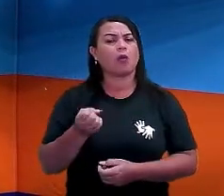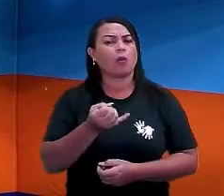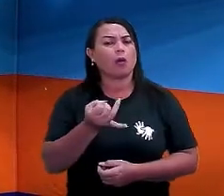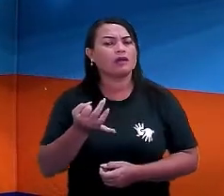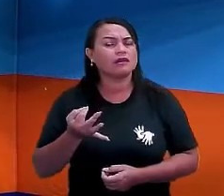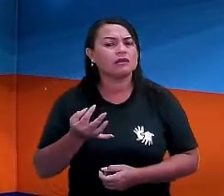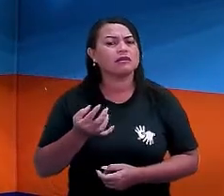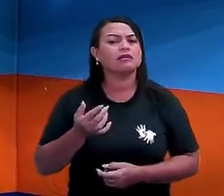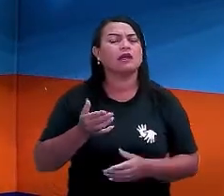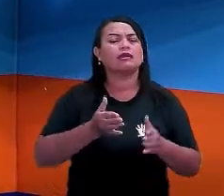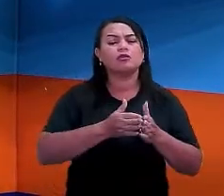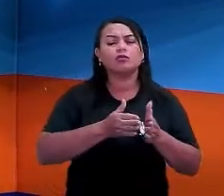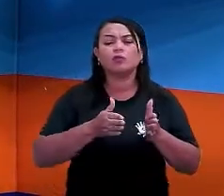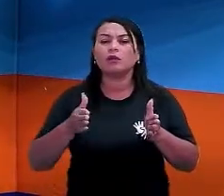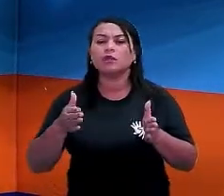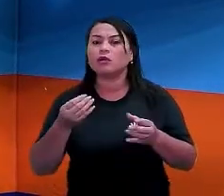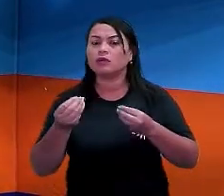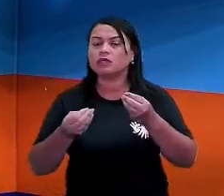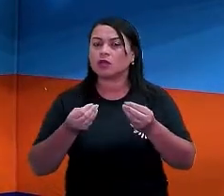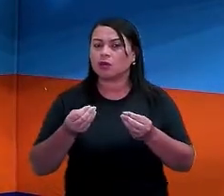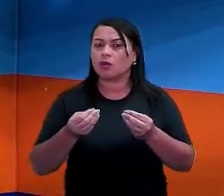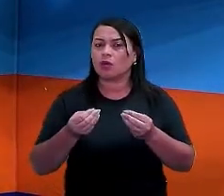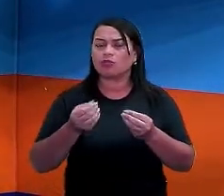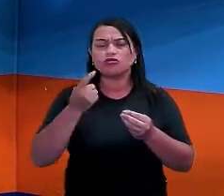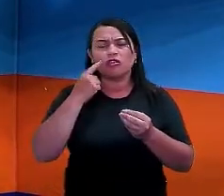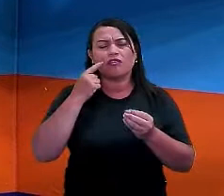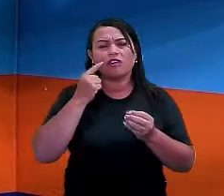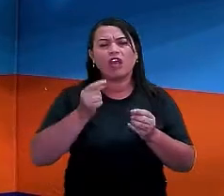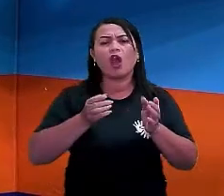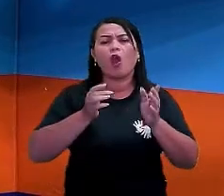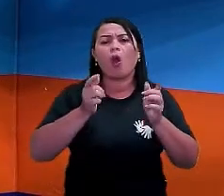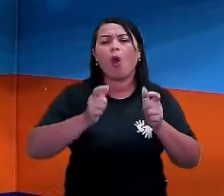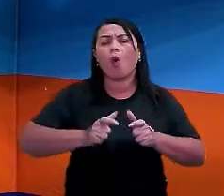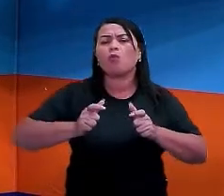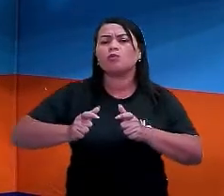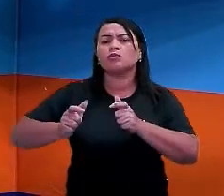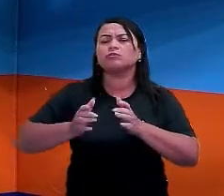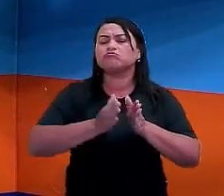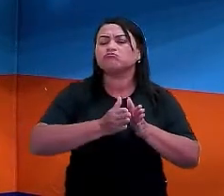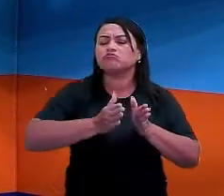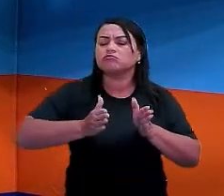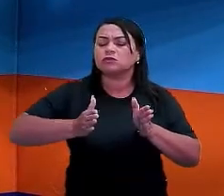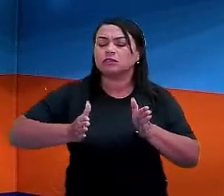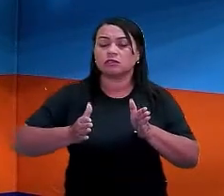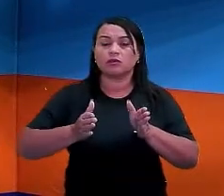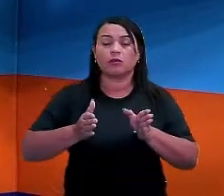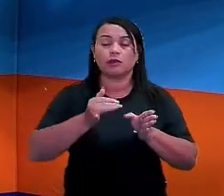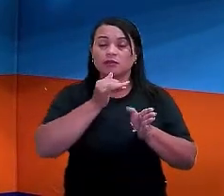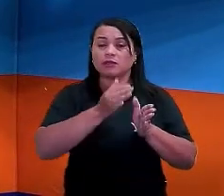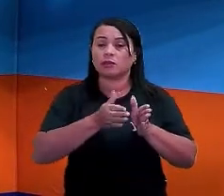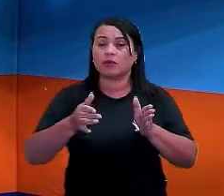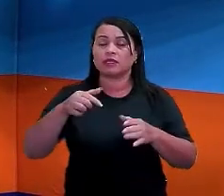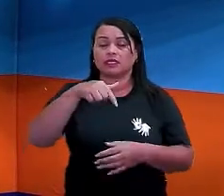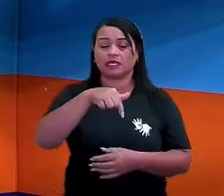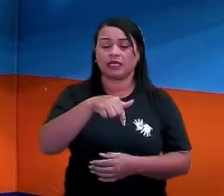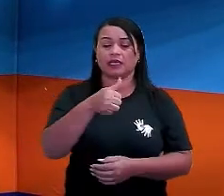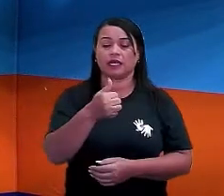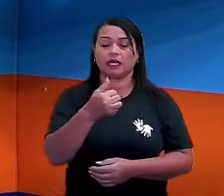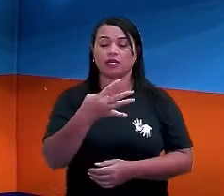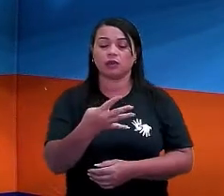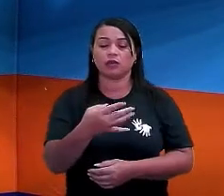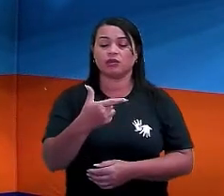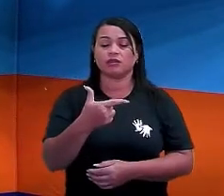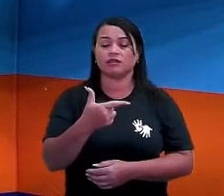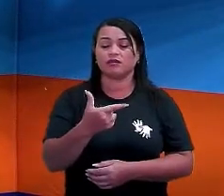da sequência apenas pela sua posição. Por exemplo, na sequência 7, 14,